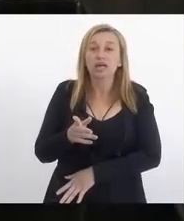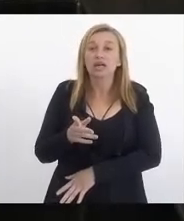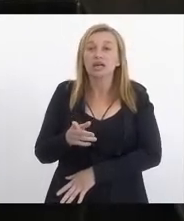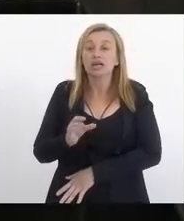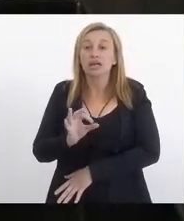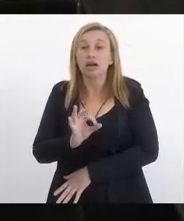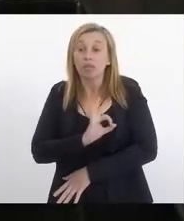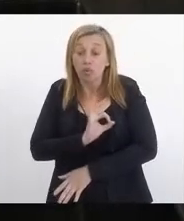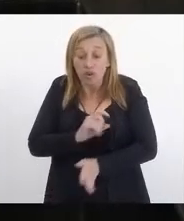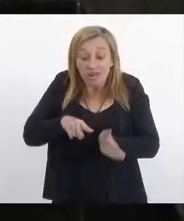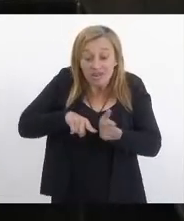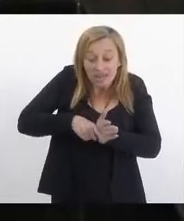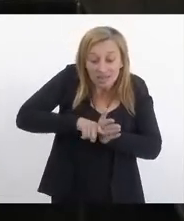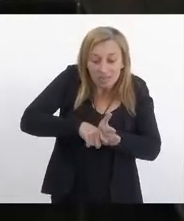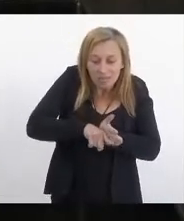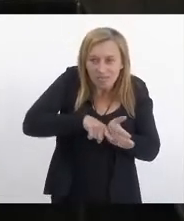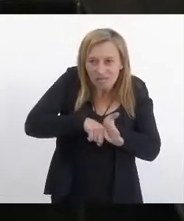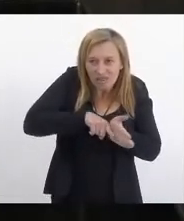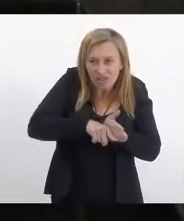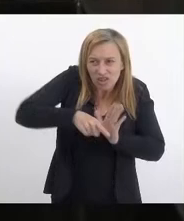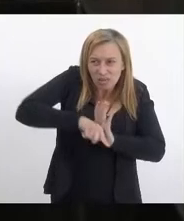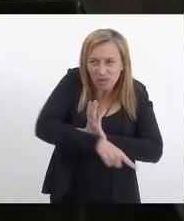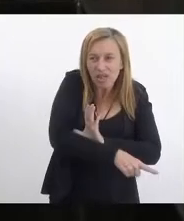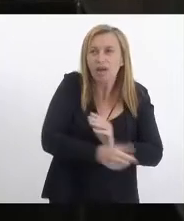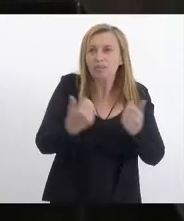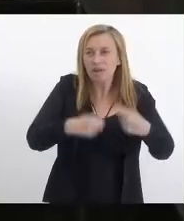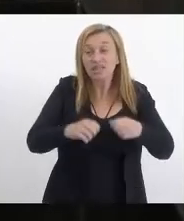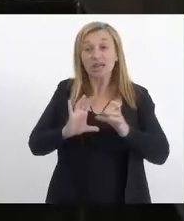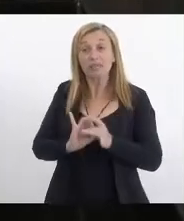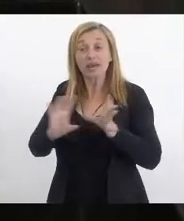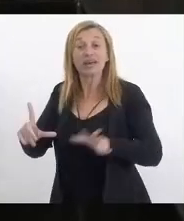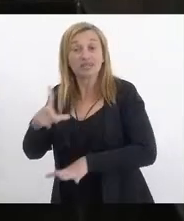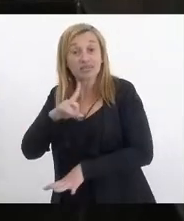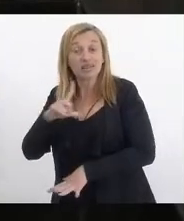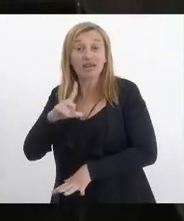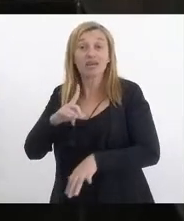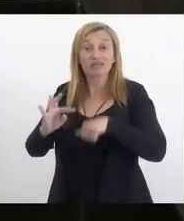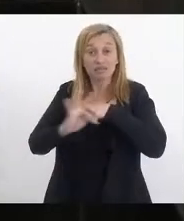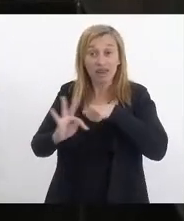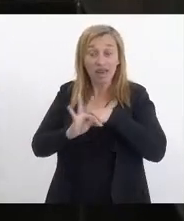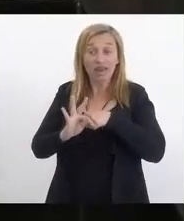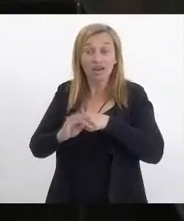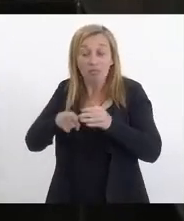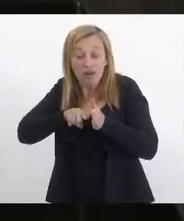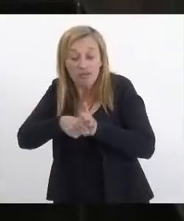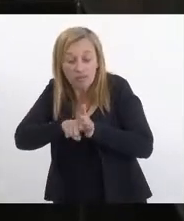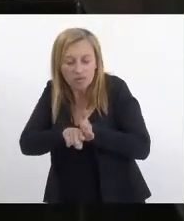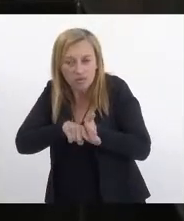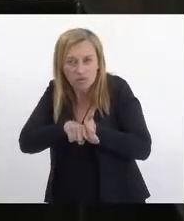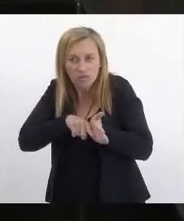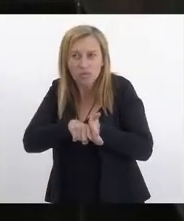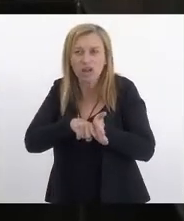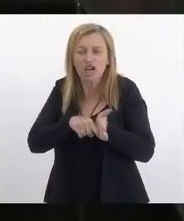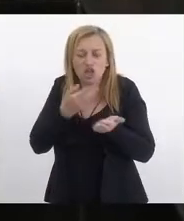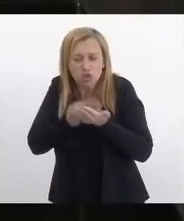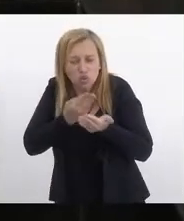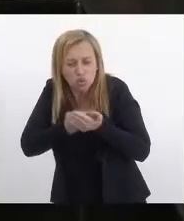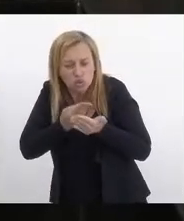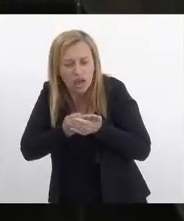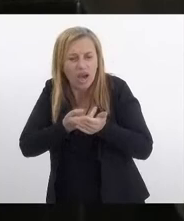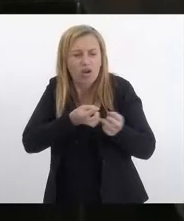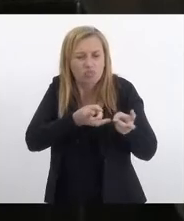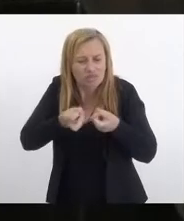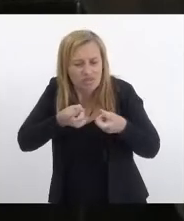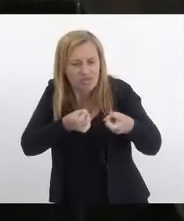autonomia administrativa, científica, técnica, para apurar, para investigar, para estudar, para assim,